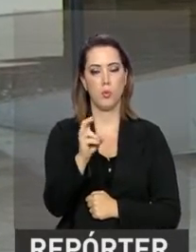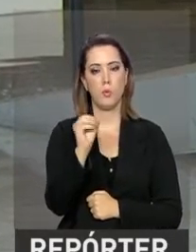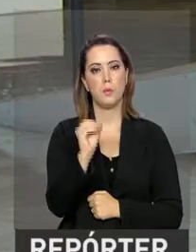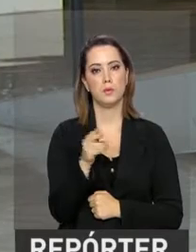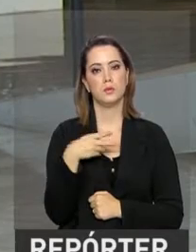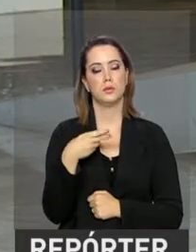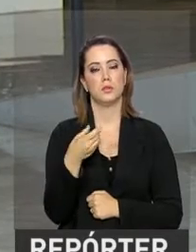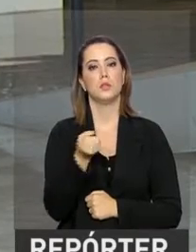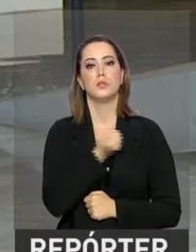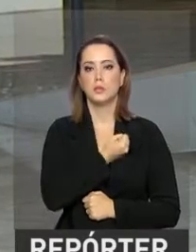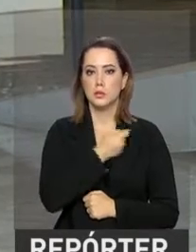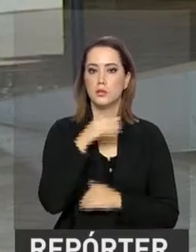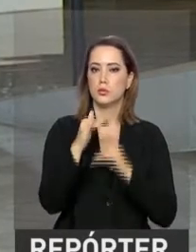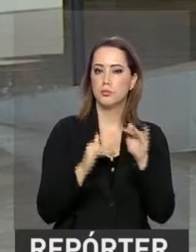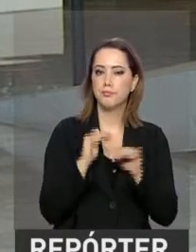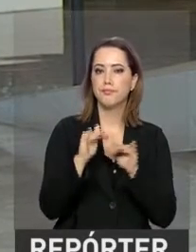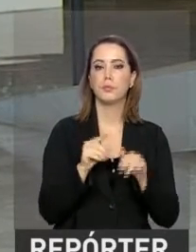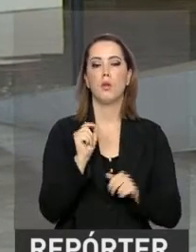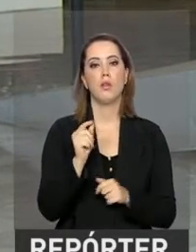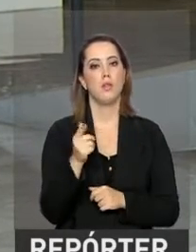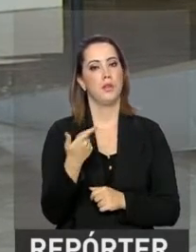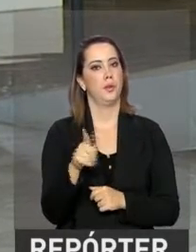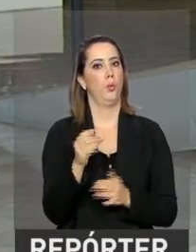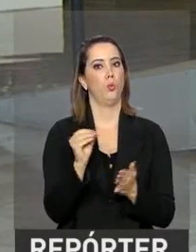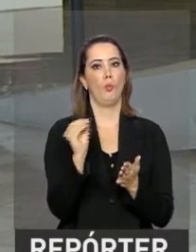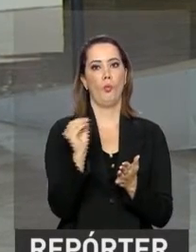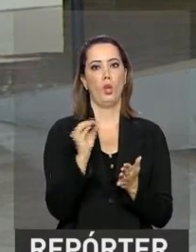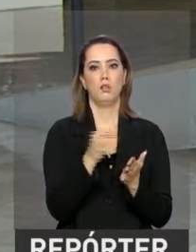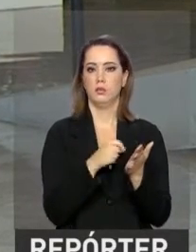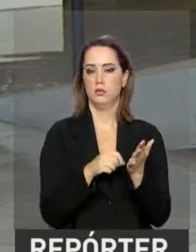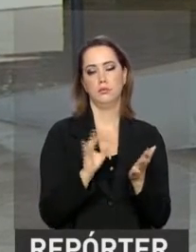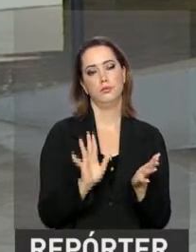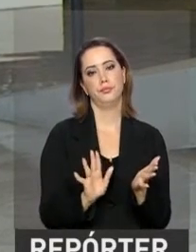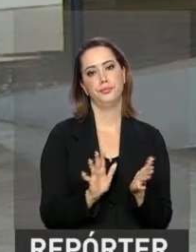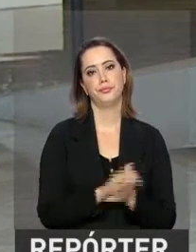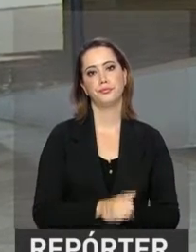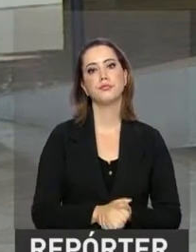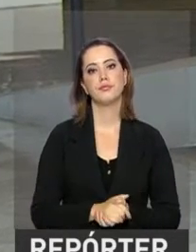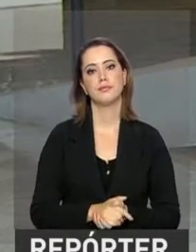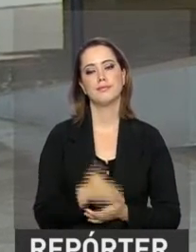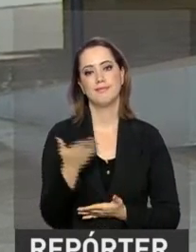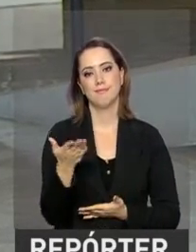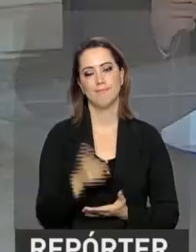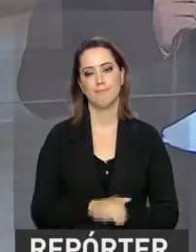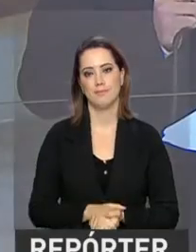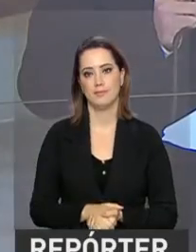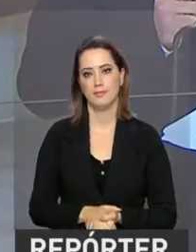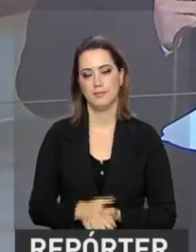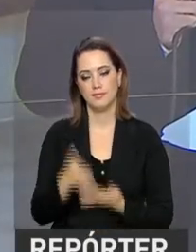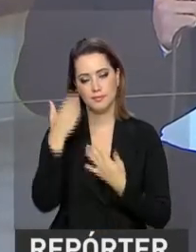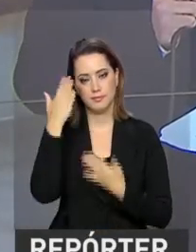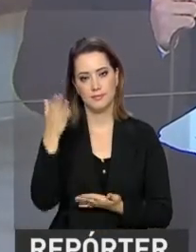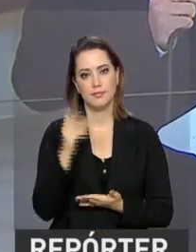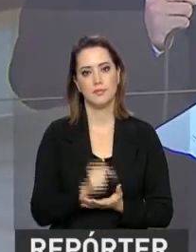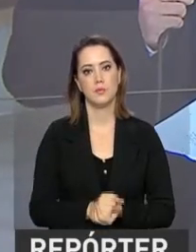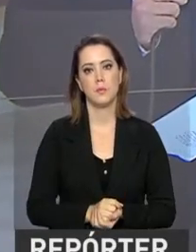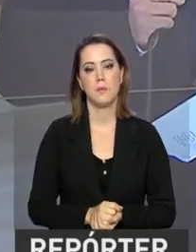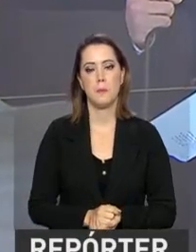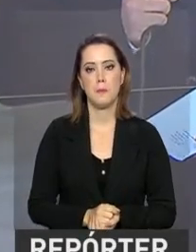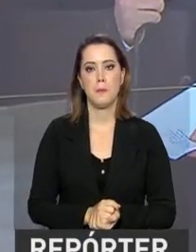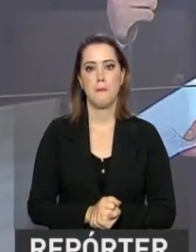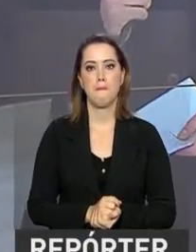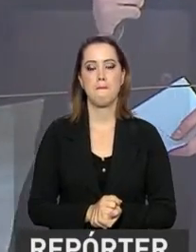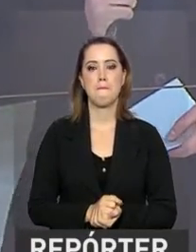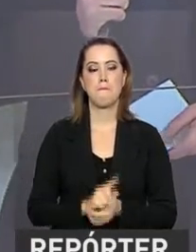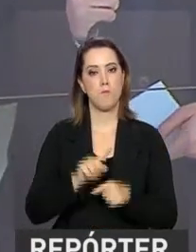na média e também não ter tirado zero na redação daniele com você obrigada joão pedro pelas suas informações